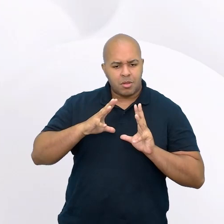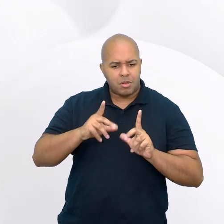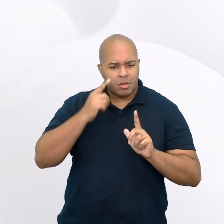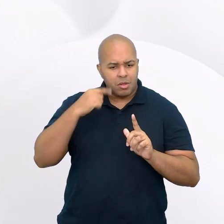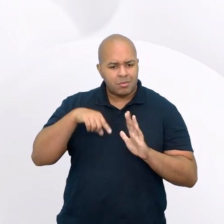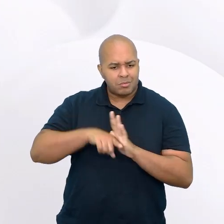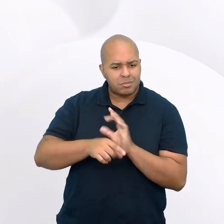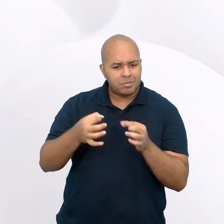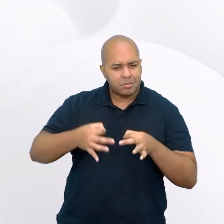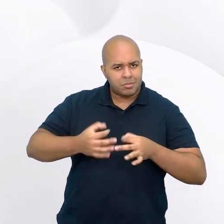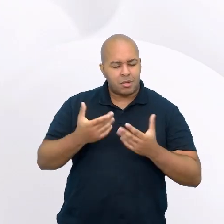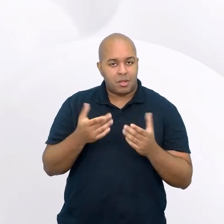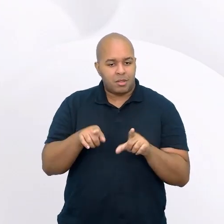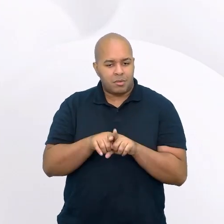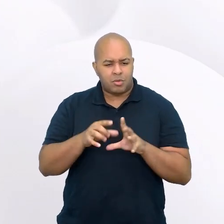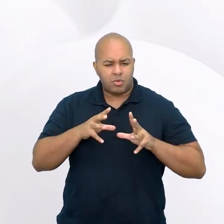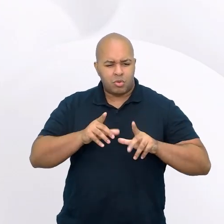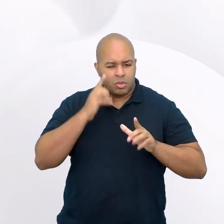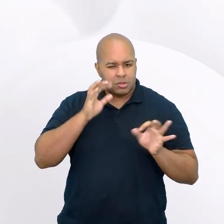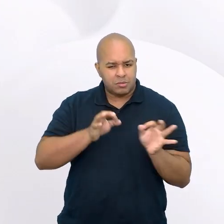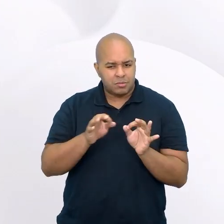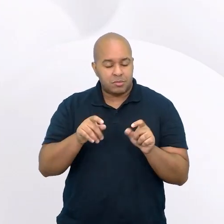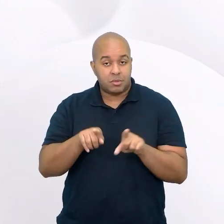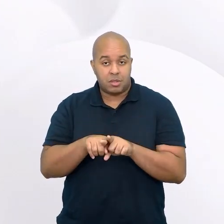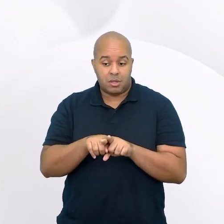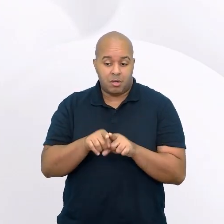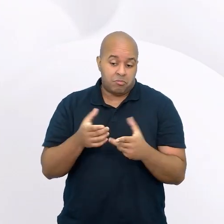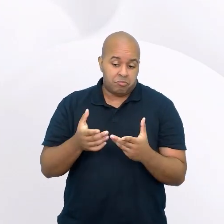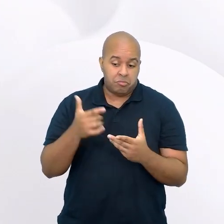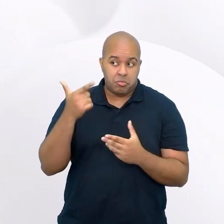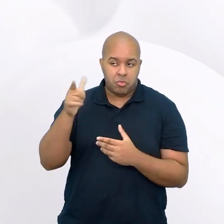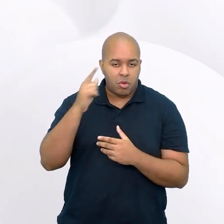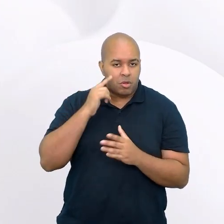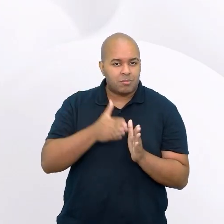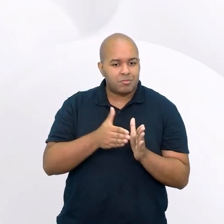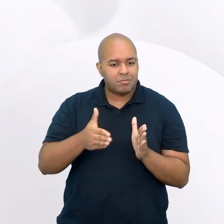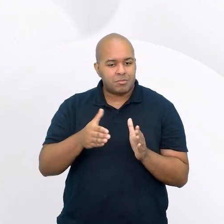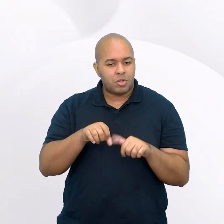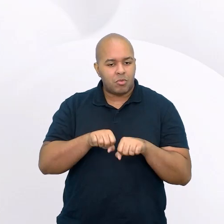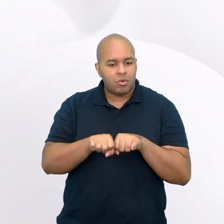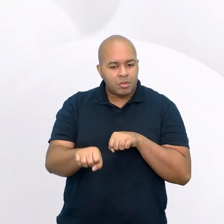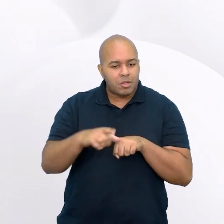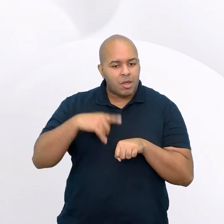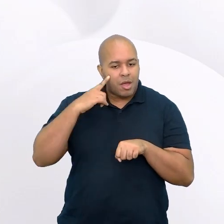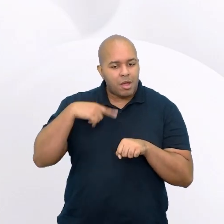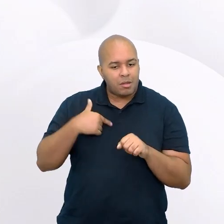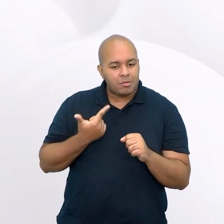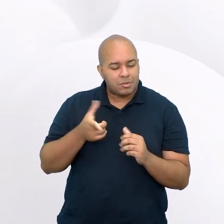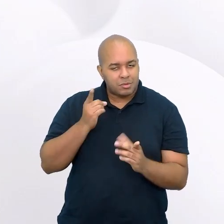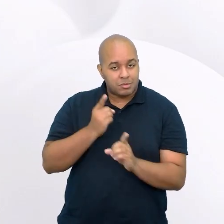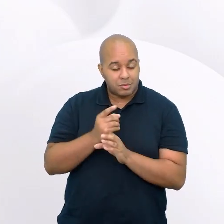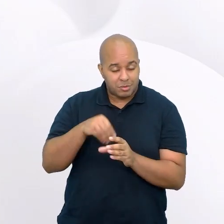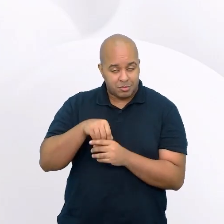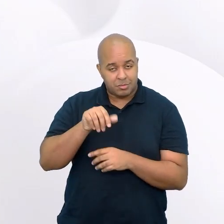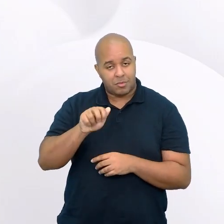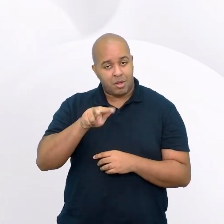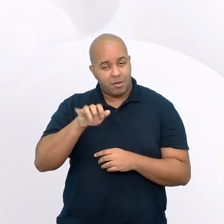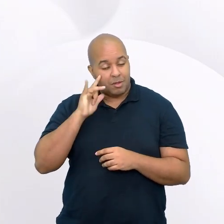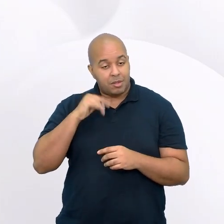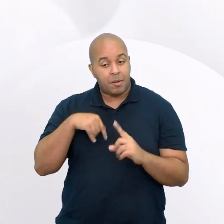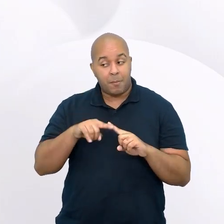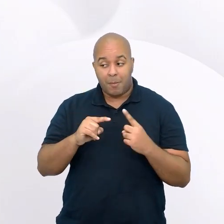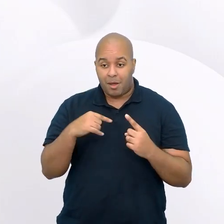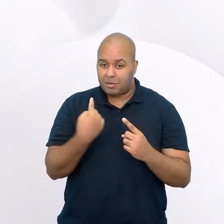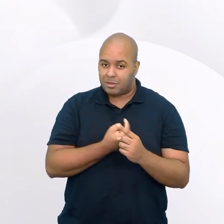todos os aprofundamentos todos os materiais e outros percursos formativos que tem aí disponível no ava também né mas como a gente